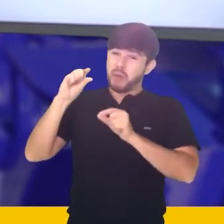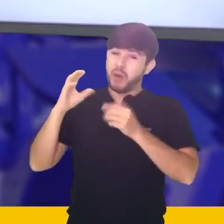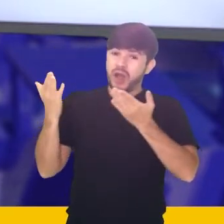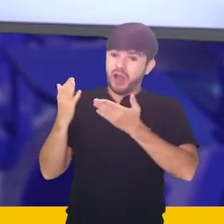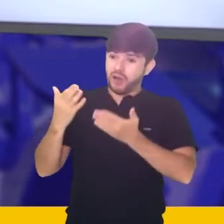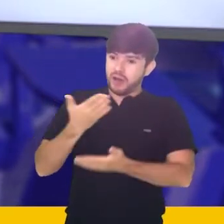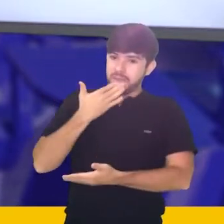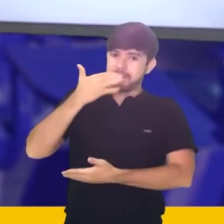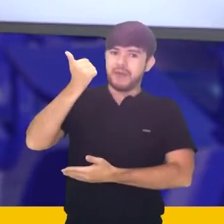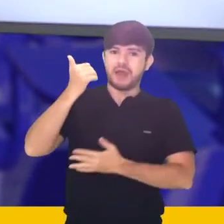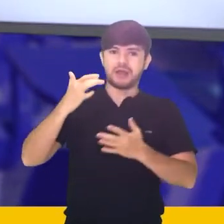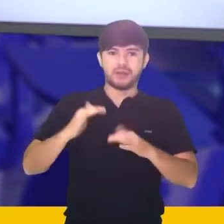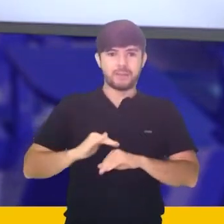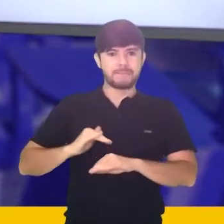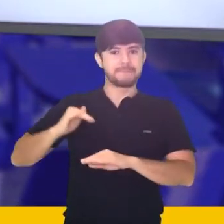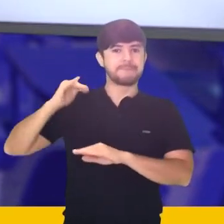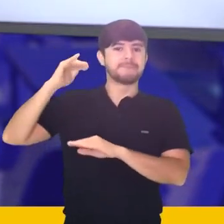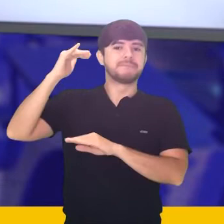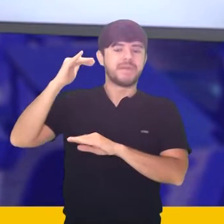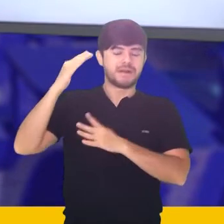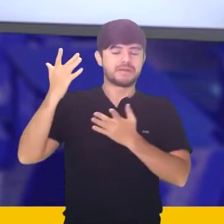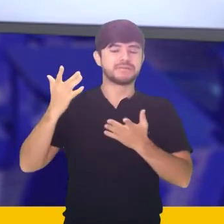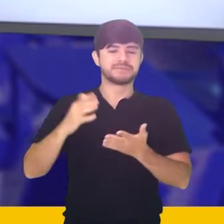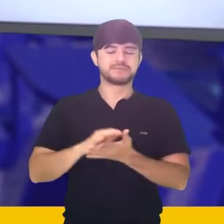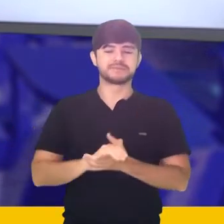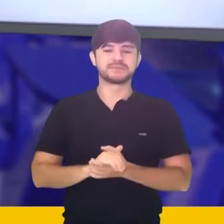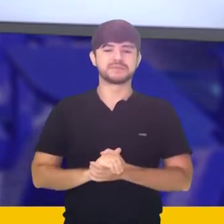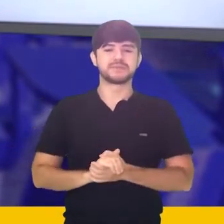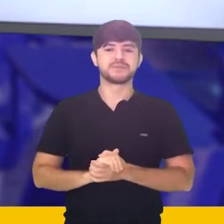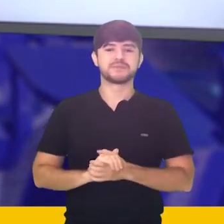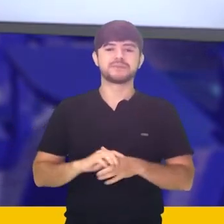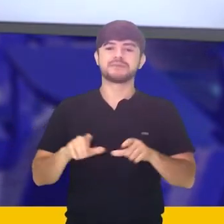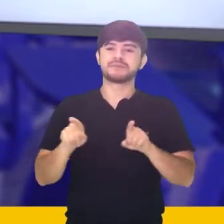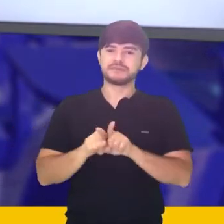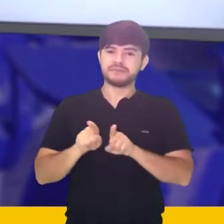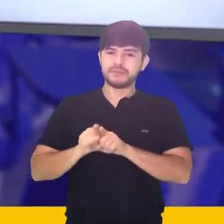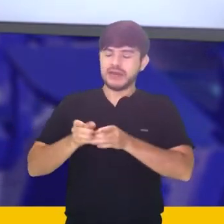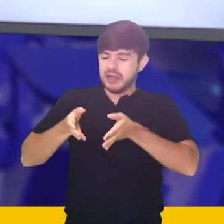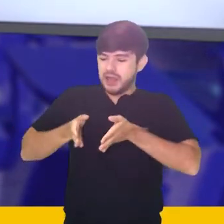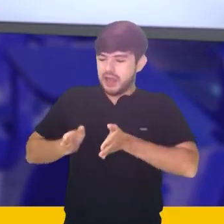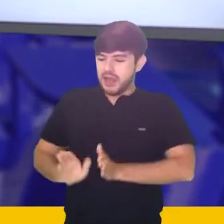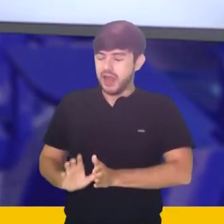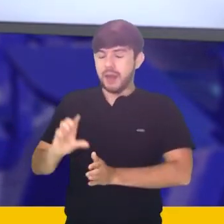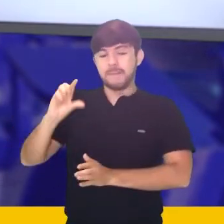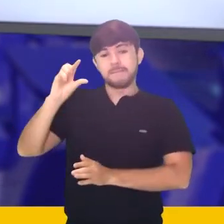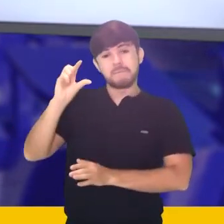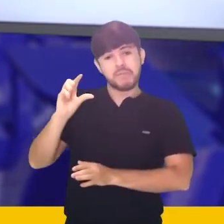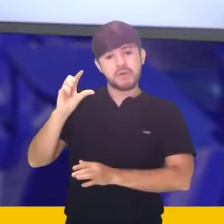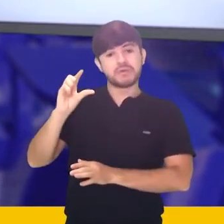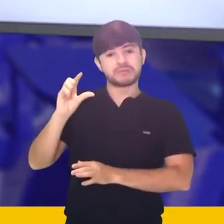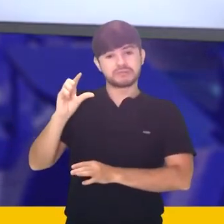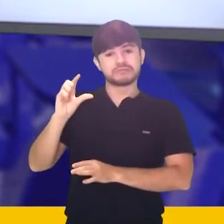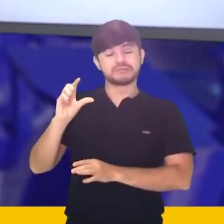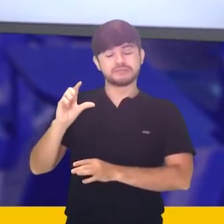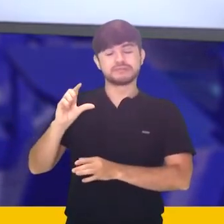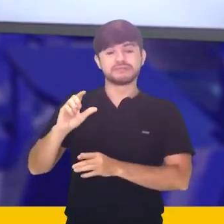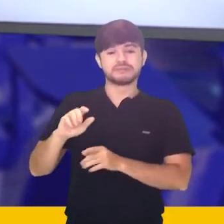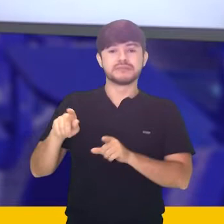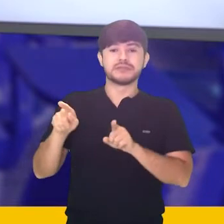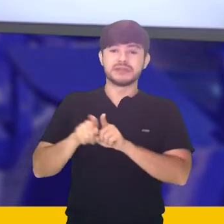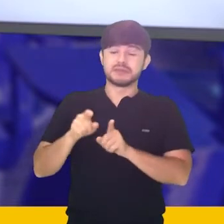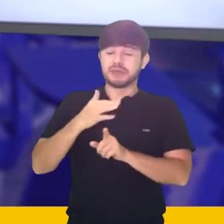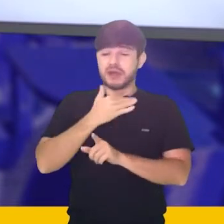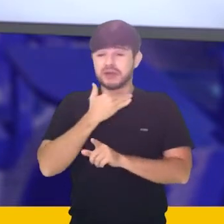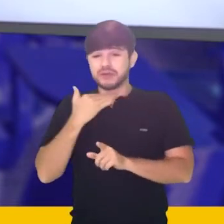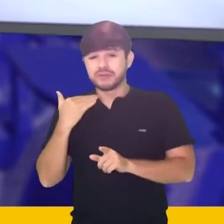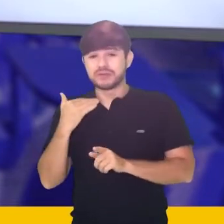né? E se a expectativa de vida é maior e está nascendo menos gente, né? A mortalidade infantil está mais